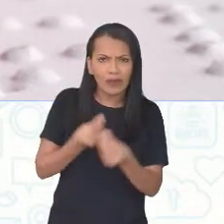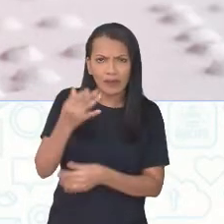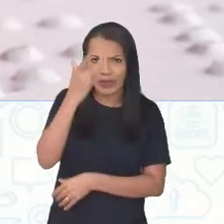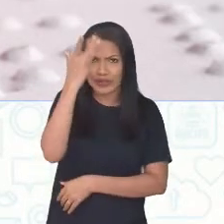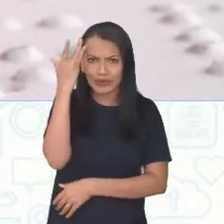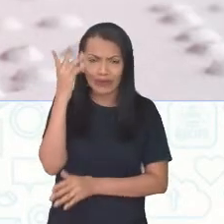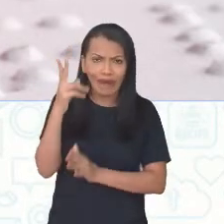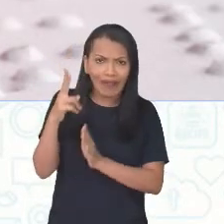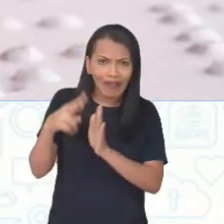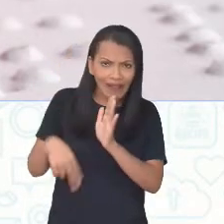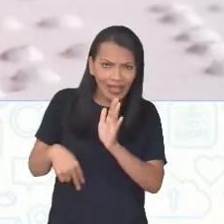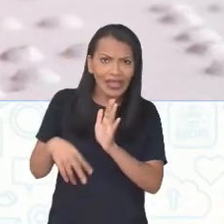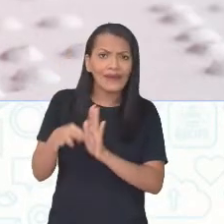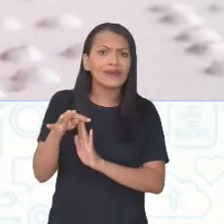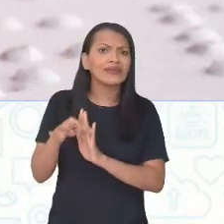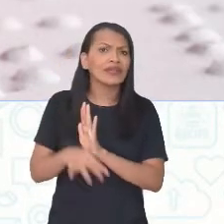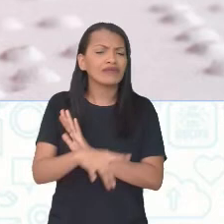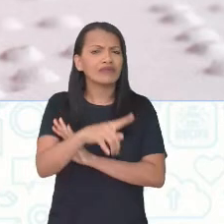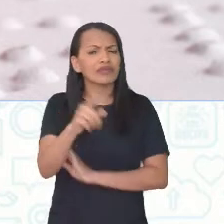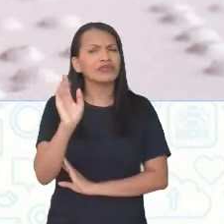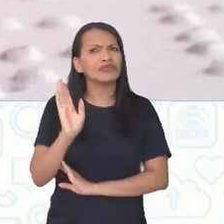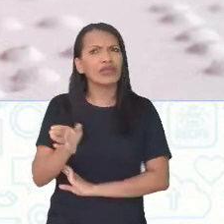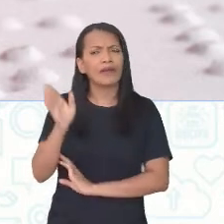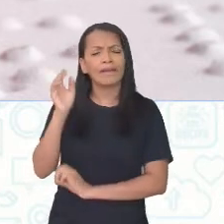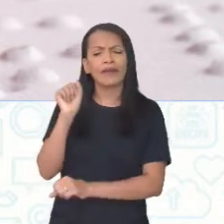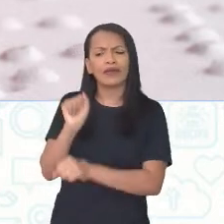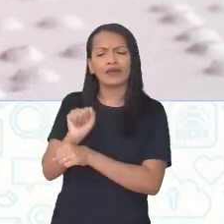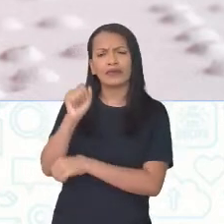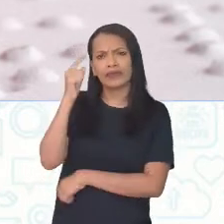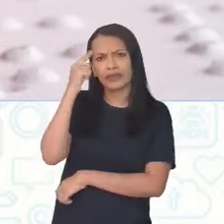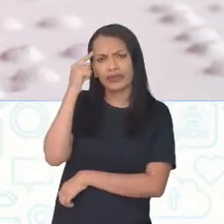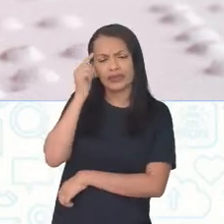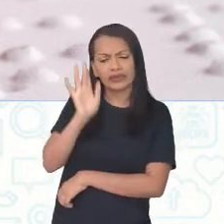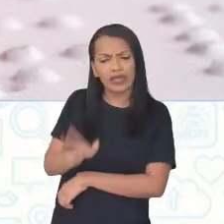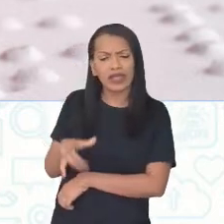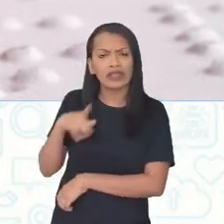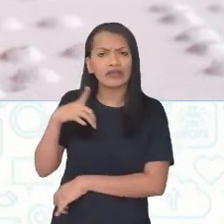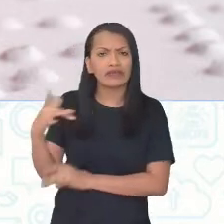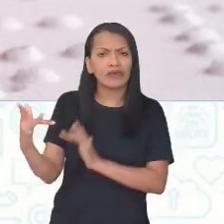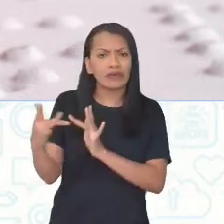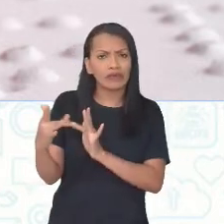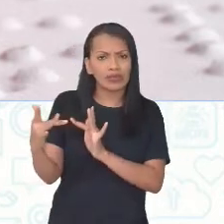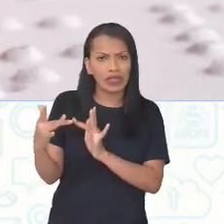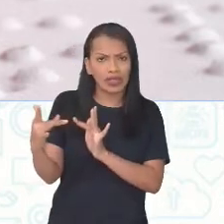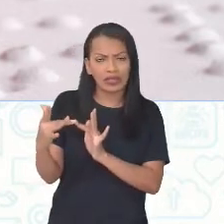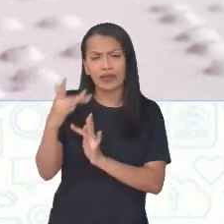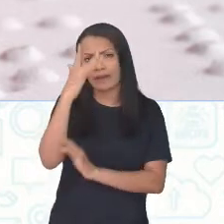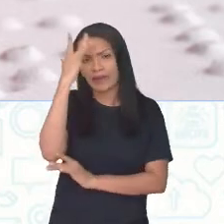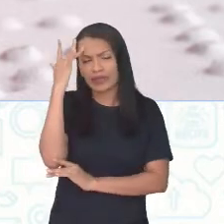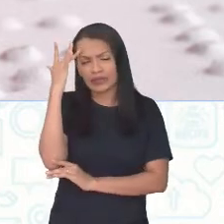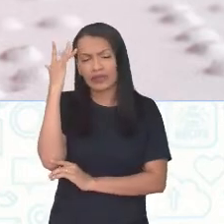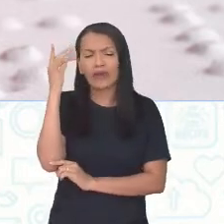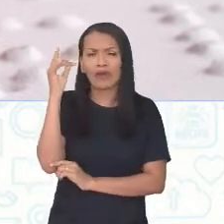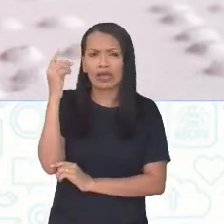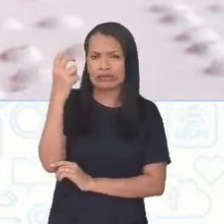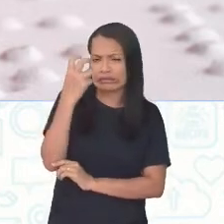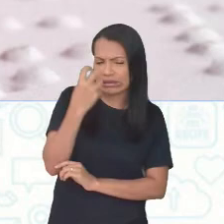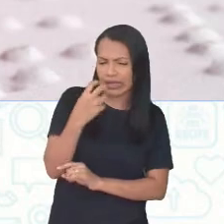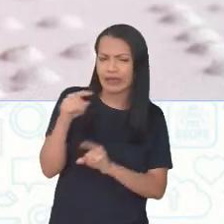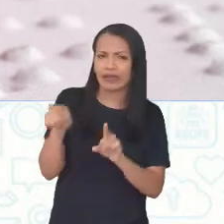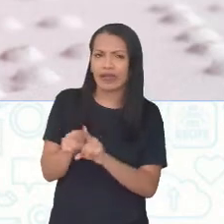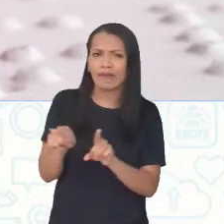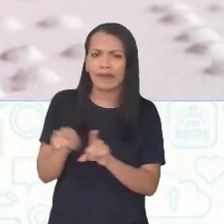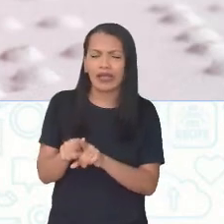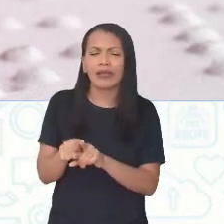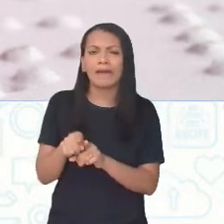você aí em casa já parou para pensar sobre isso? Você já teve contato com um livro escrito em braille? Será que